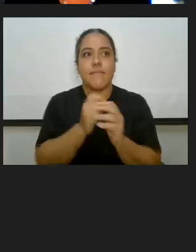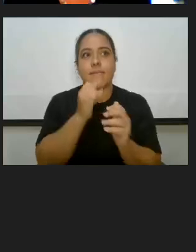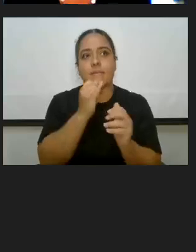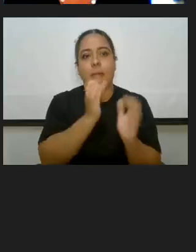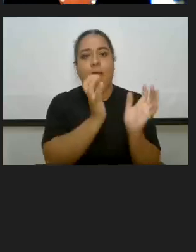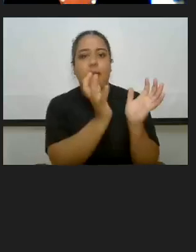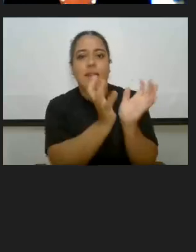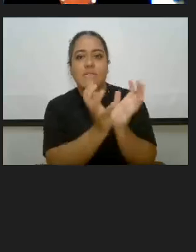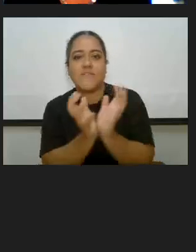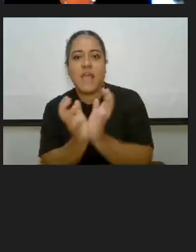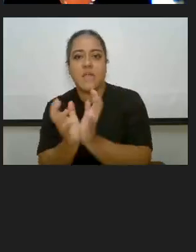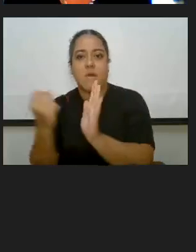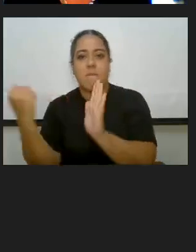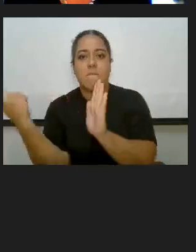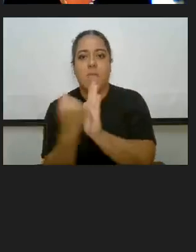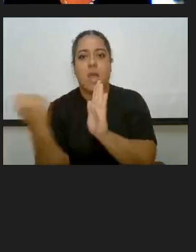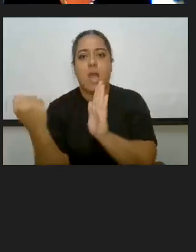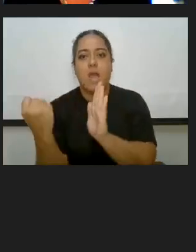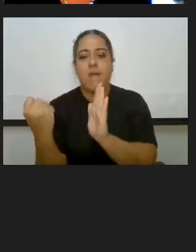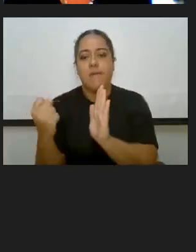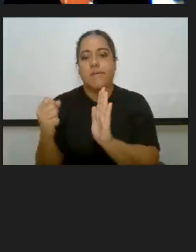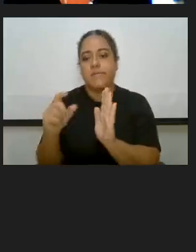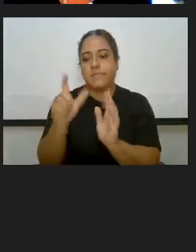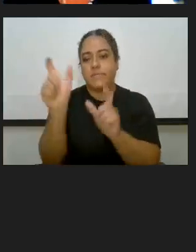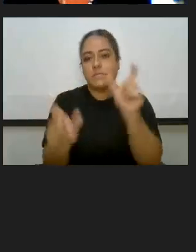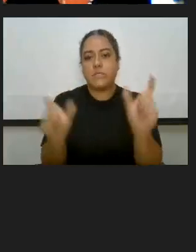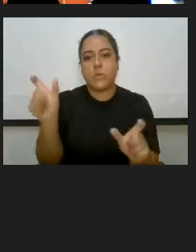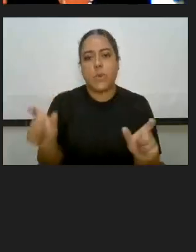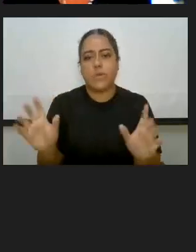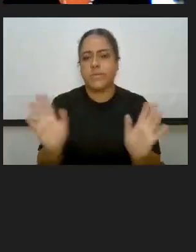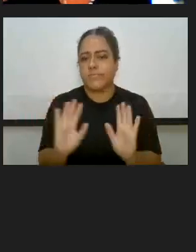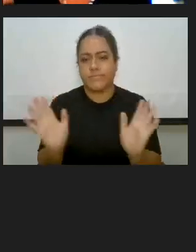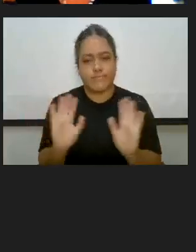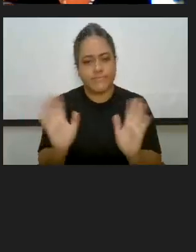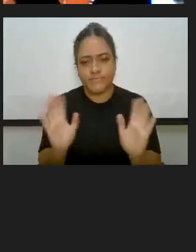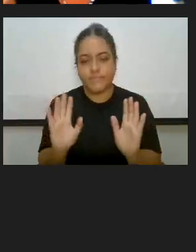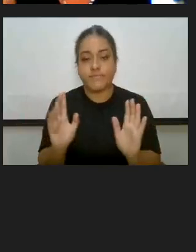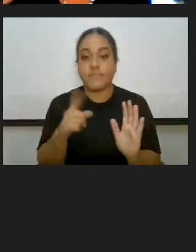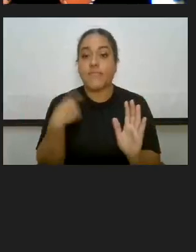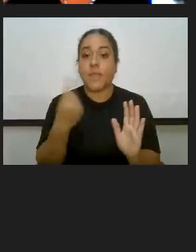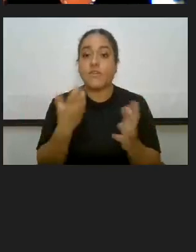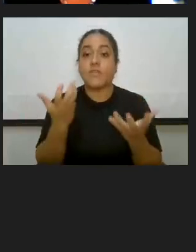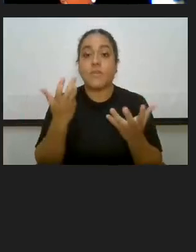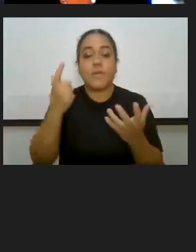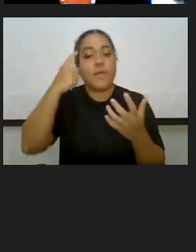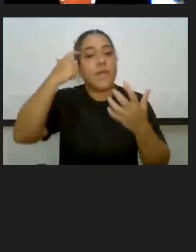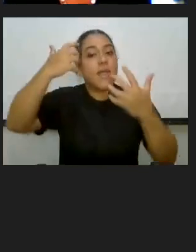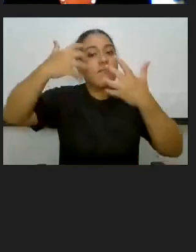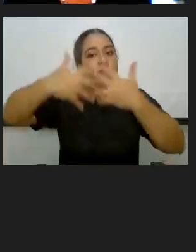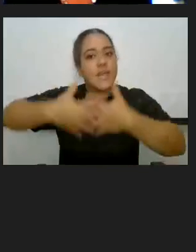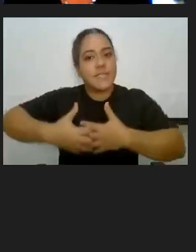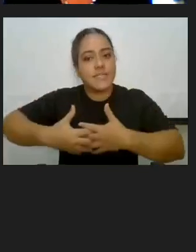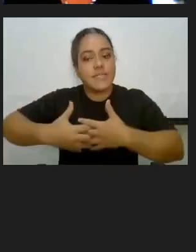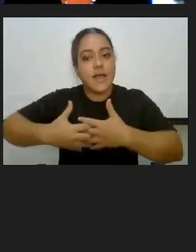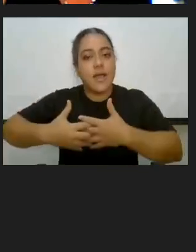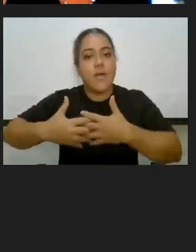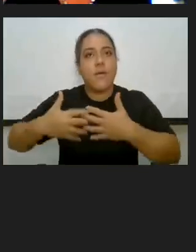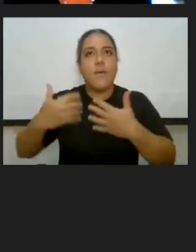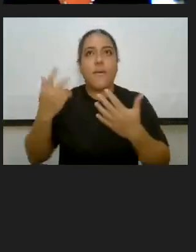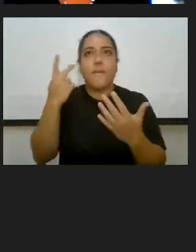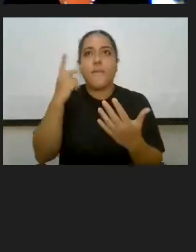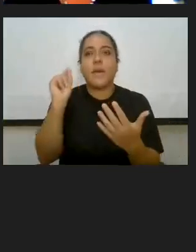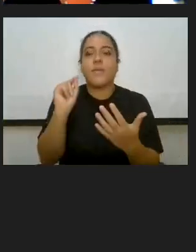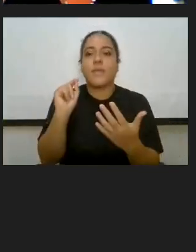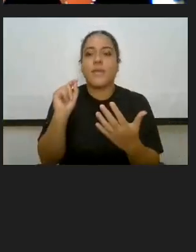classificação, categorização das pessoas, e a gente caminhar numa reflexão para além do que as